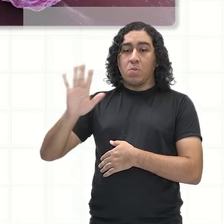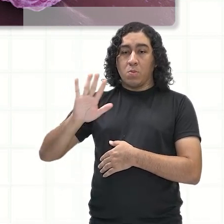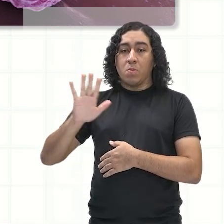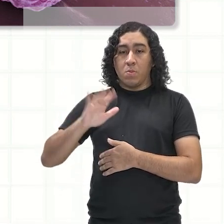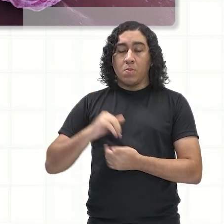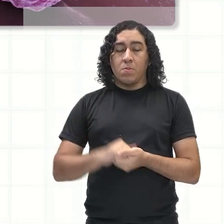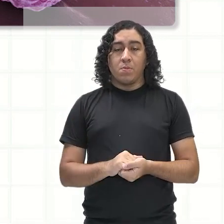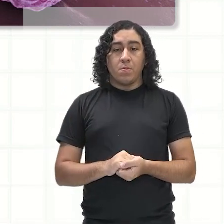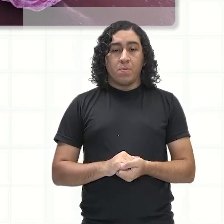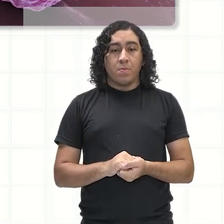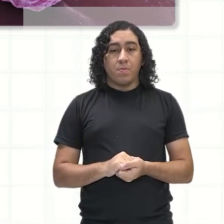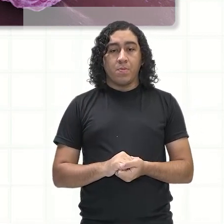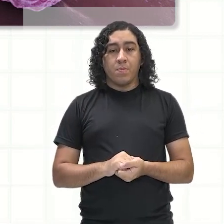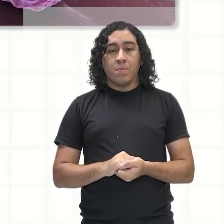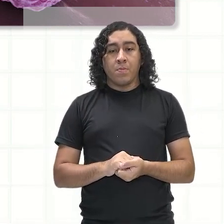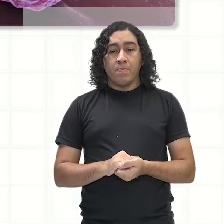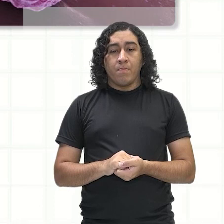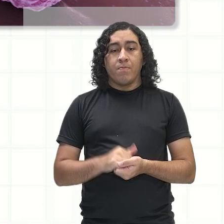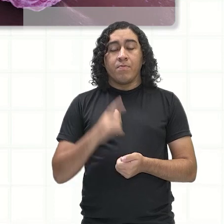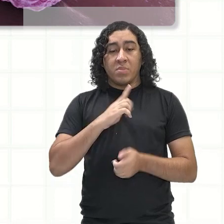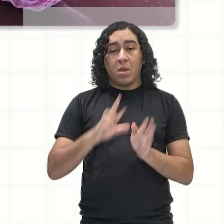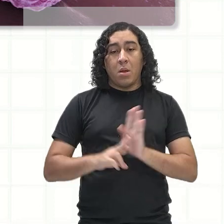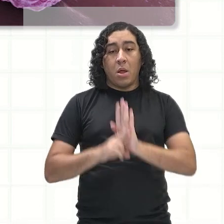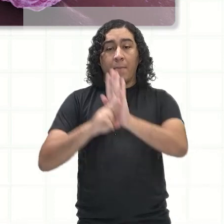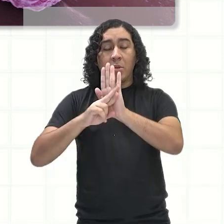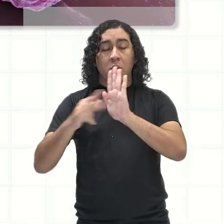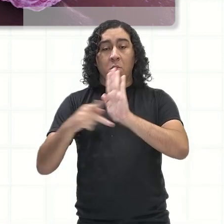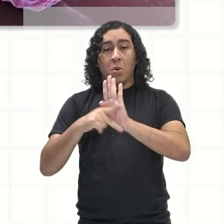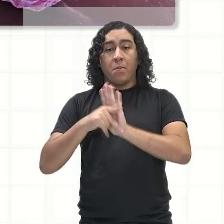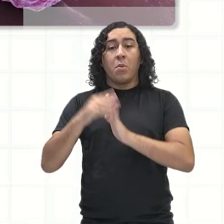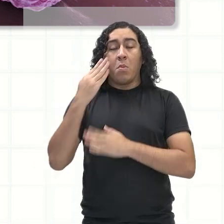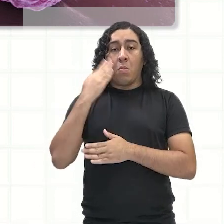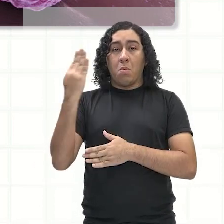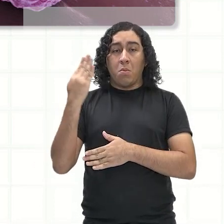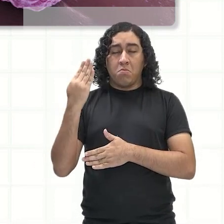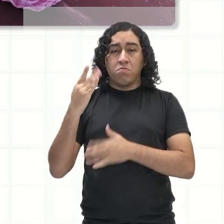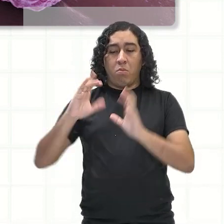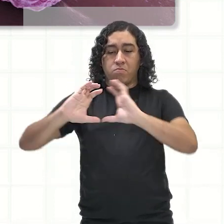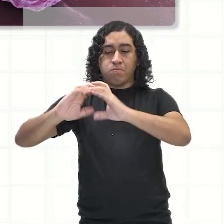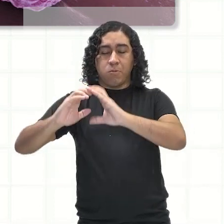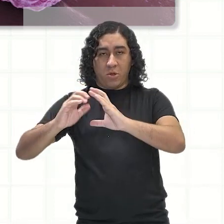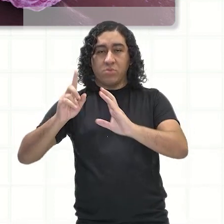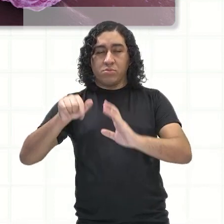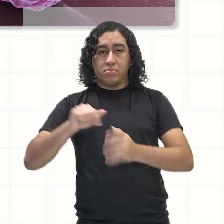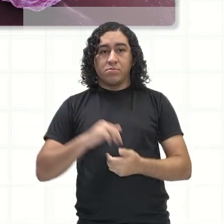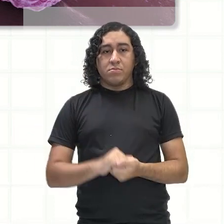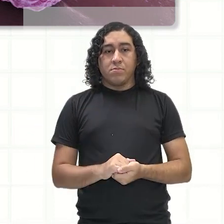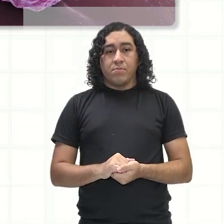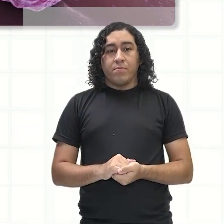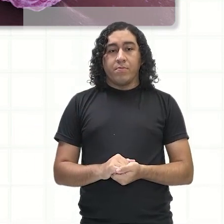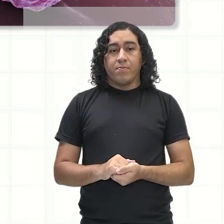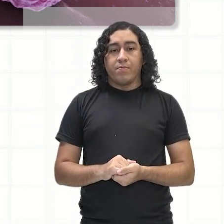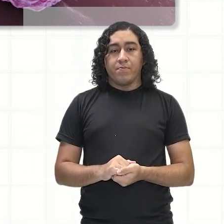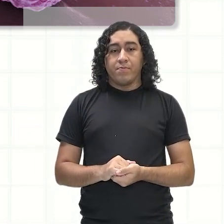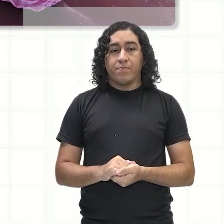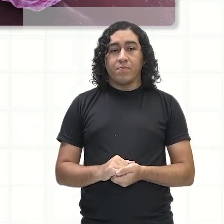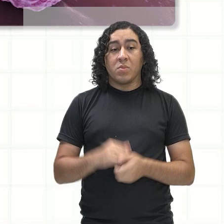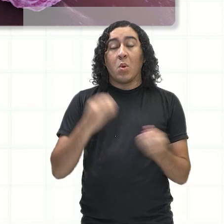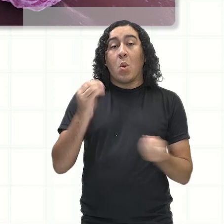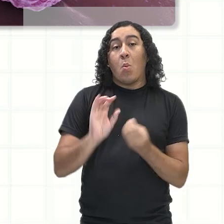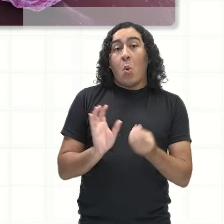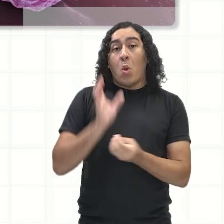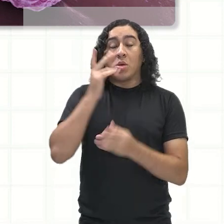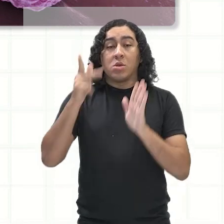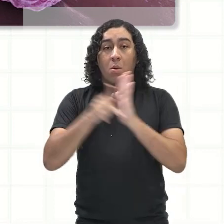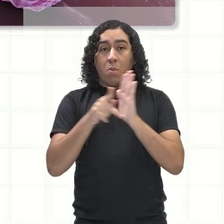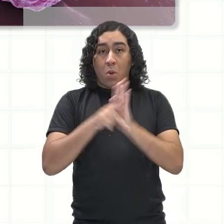uma representação gráfica dessa bactéria com formato arredondado, como a gente visualiza. E ela é transmitida por